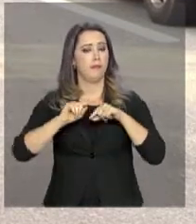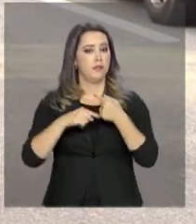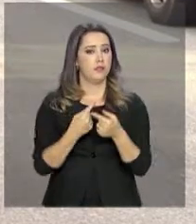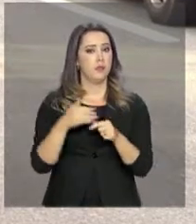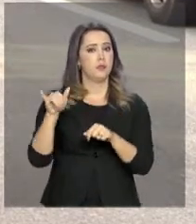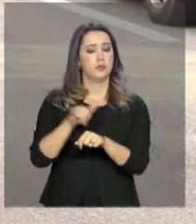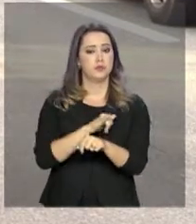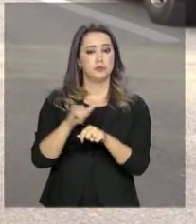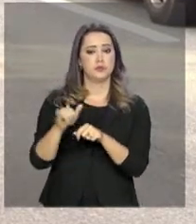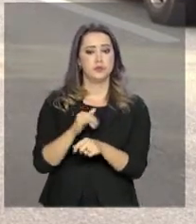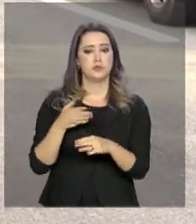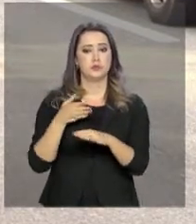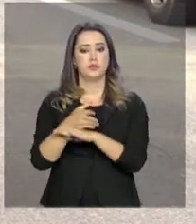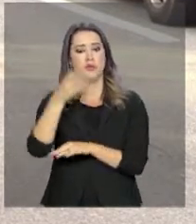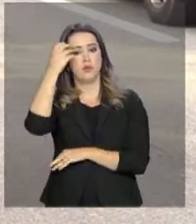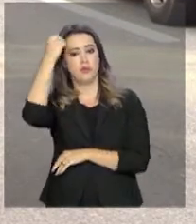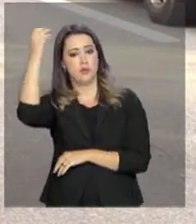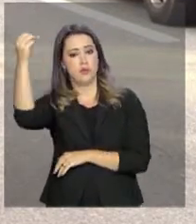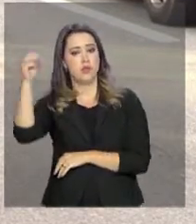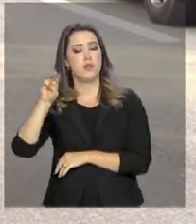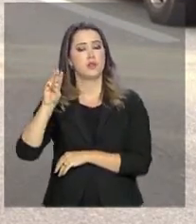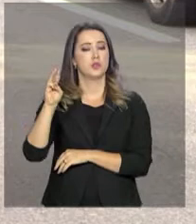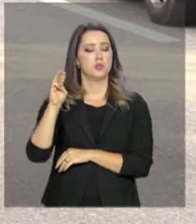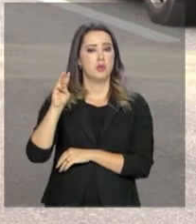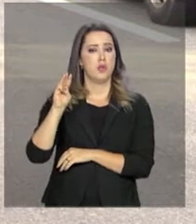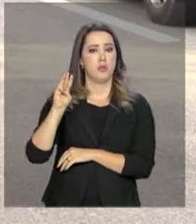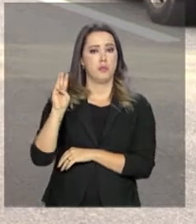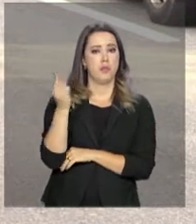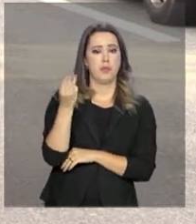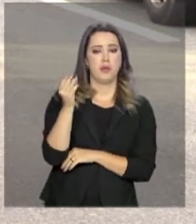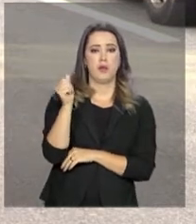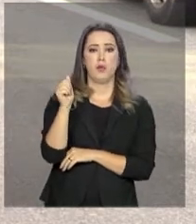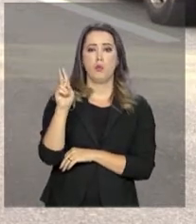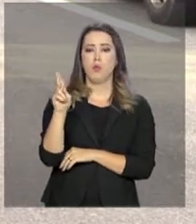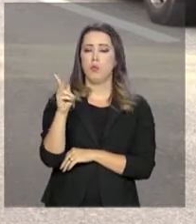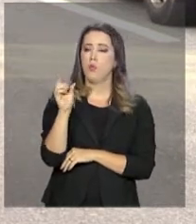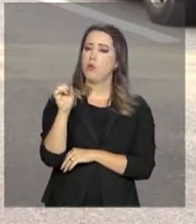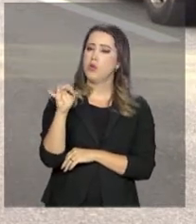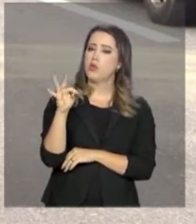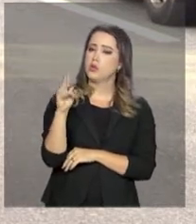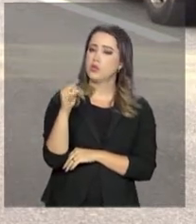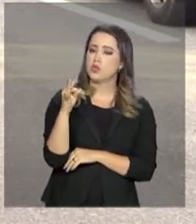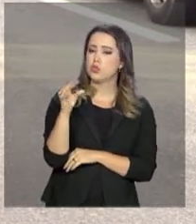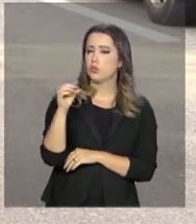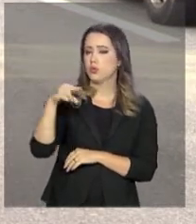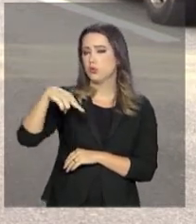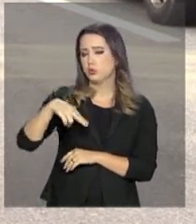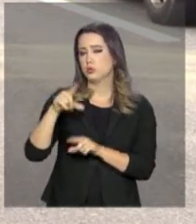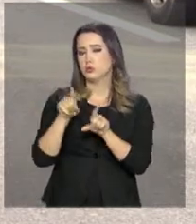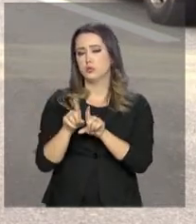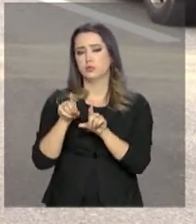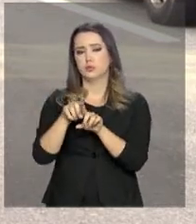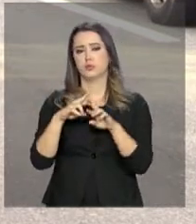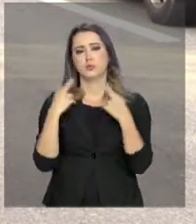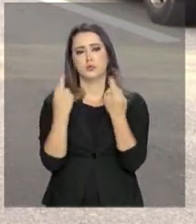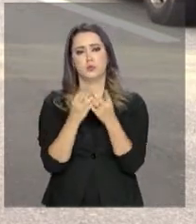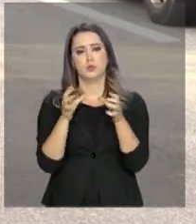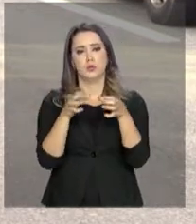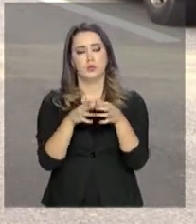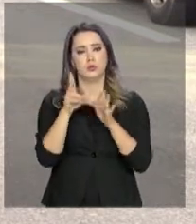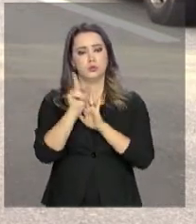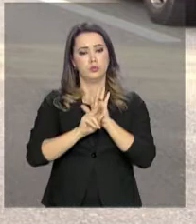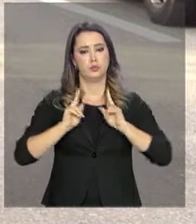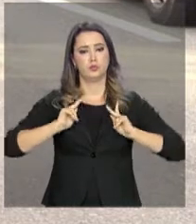nova york o ministro segue para washington onde acontece uma reunião com o secretário executivo da comissão interamericana de direitos